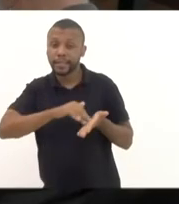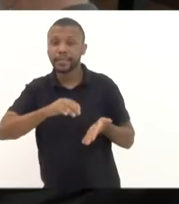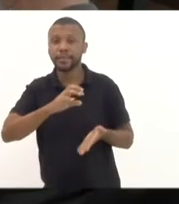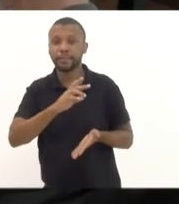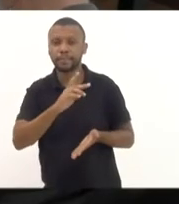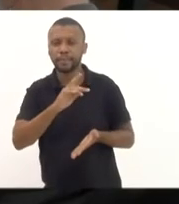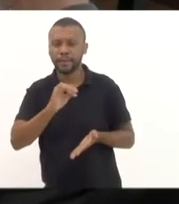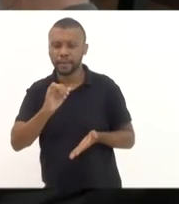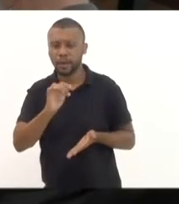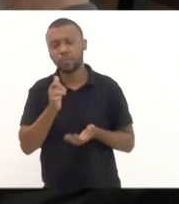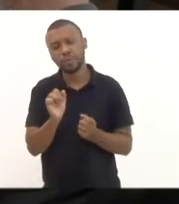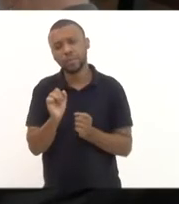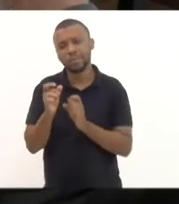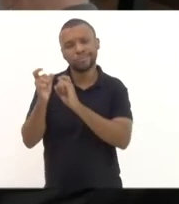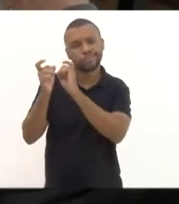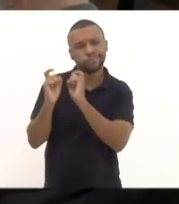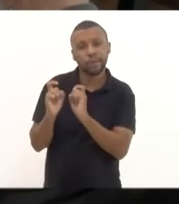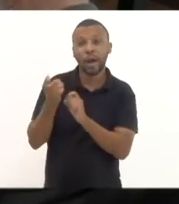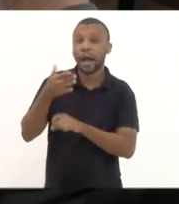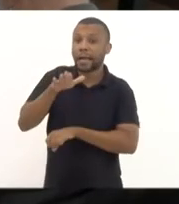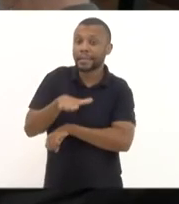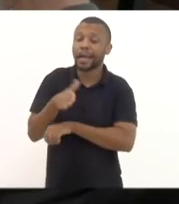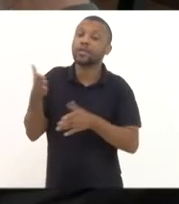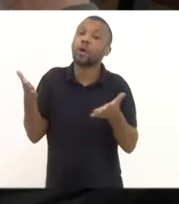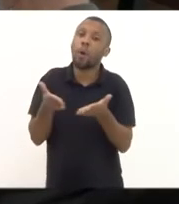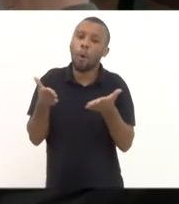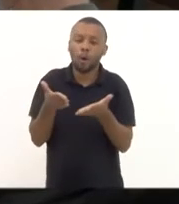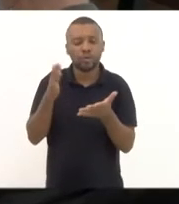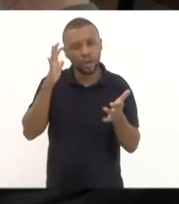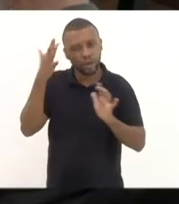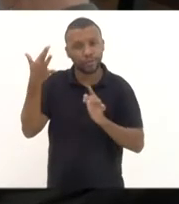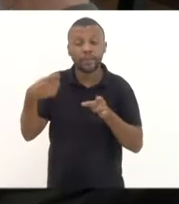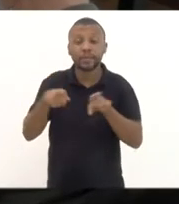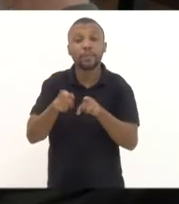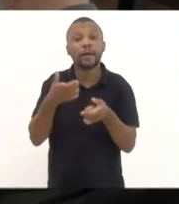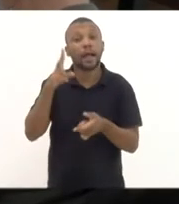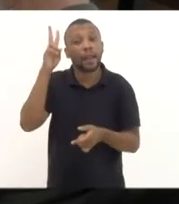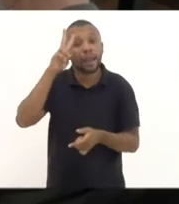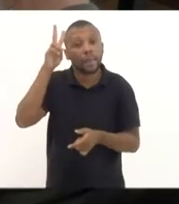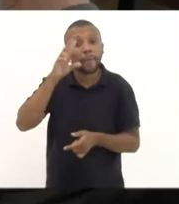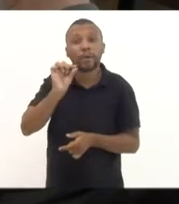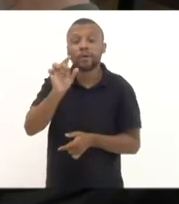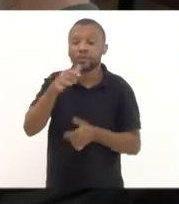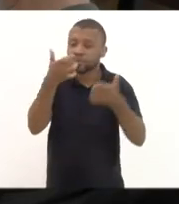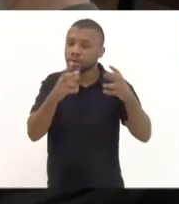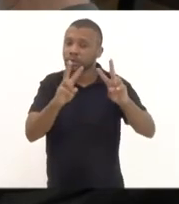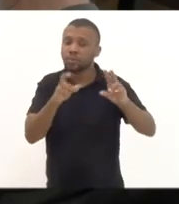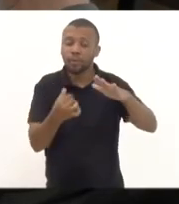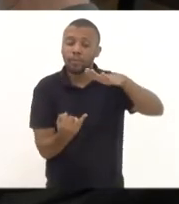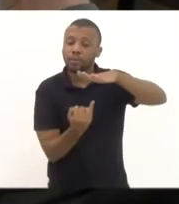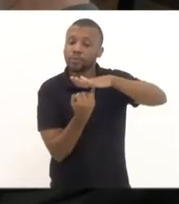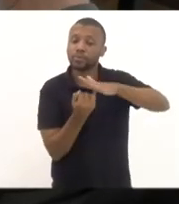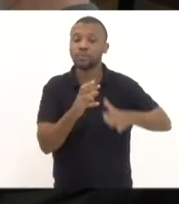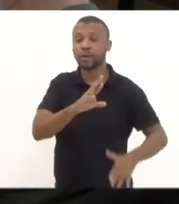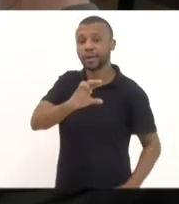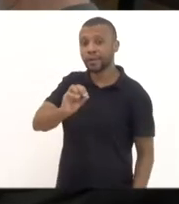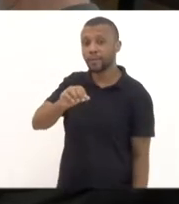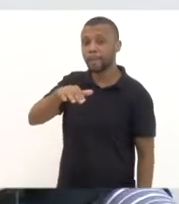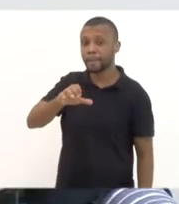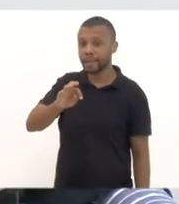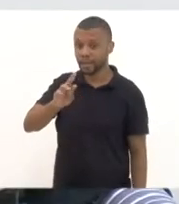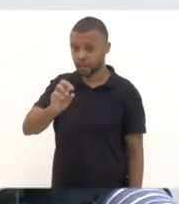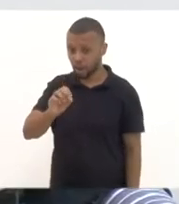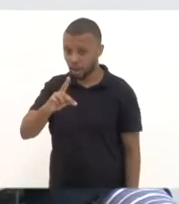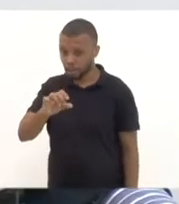tarde podemos ver hoje à tarde mesmo e eu só queria lembrar o seguinte Metrópole não é com o mesmo